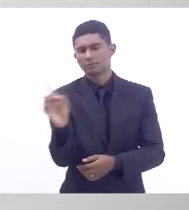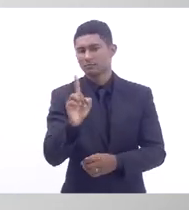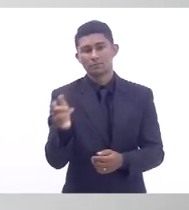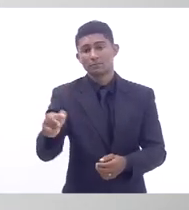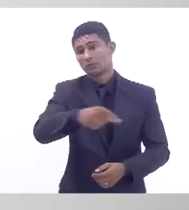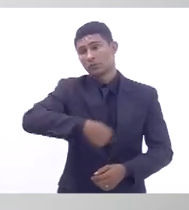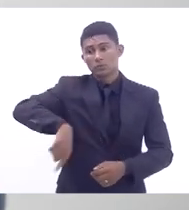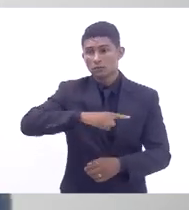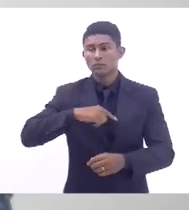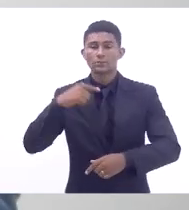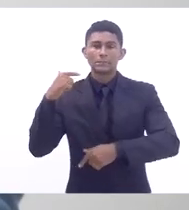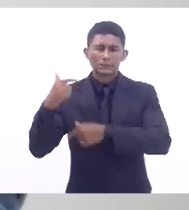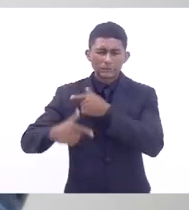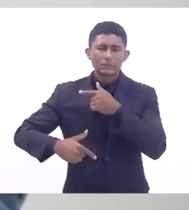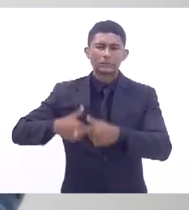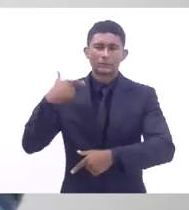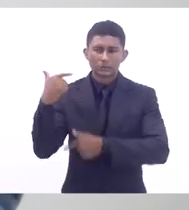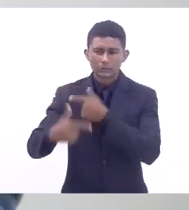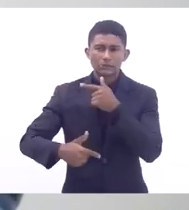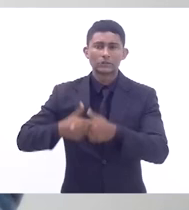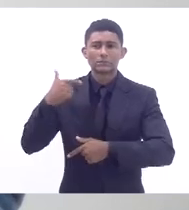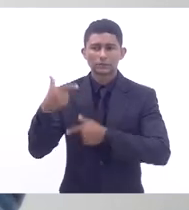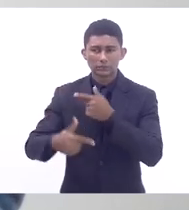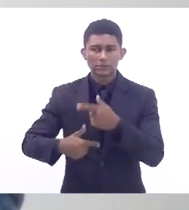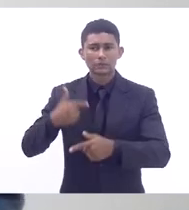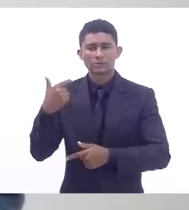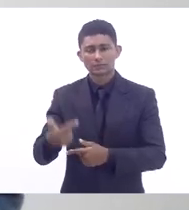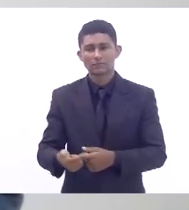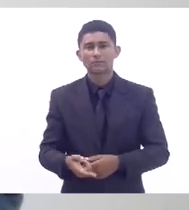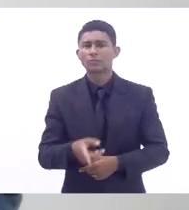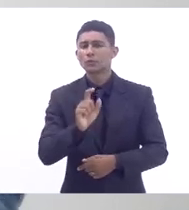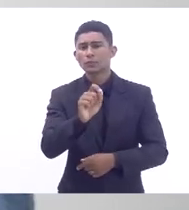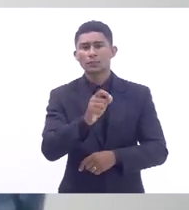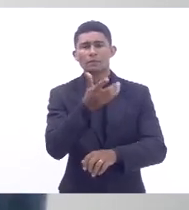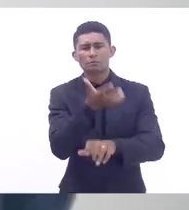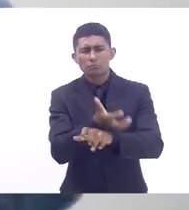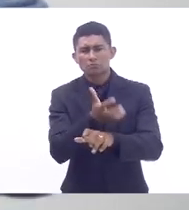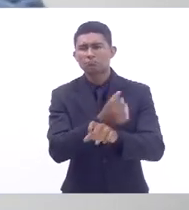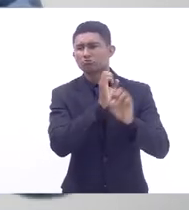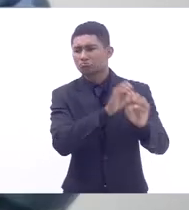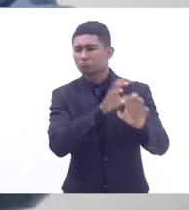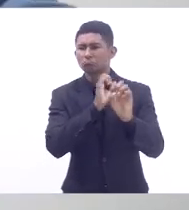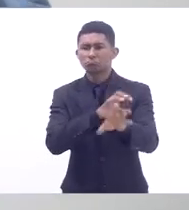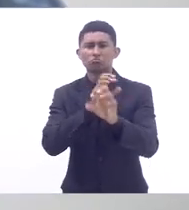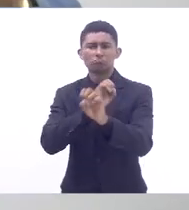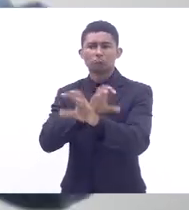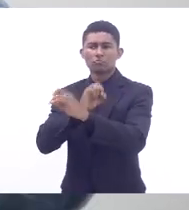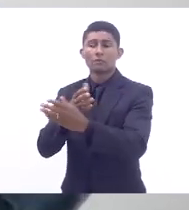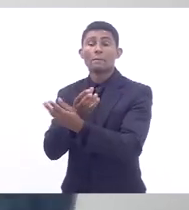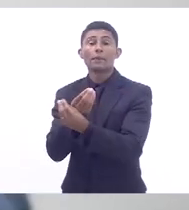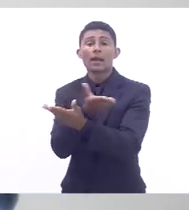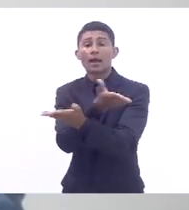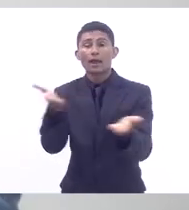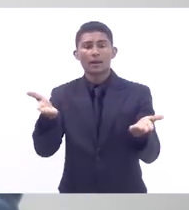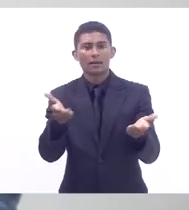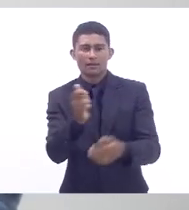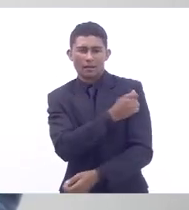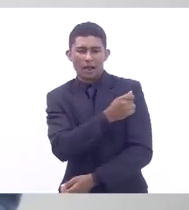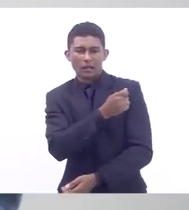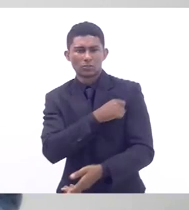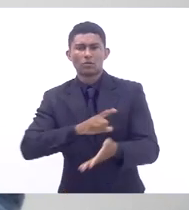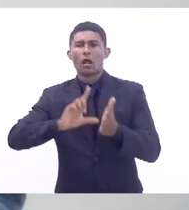trabalho que a gente foi fez foi dar as disciplinas Por que os alunos não tenham um atraso dentro